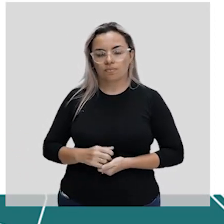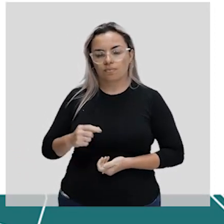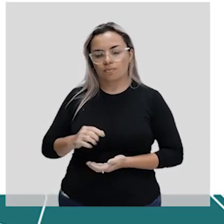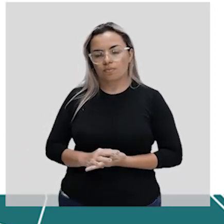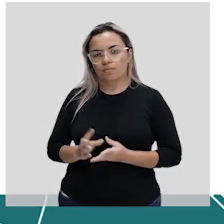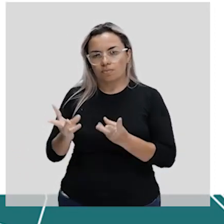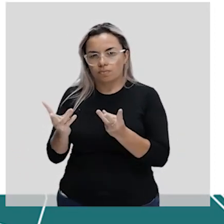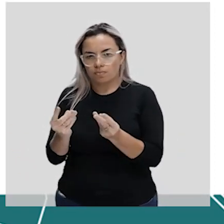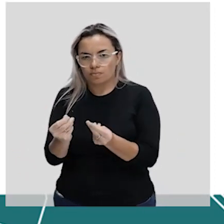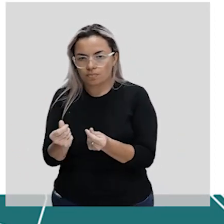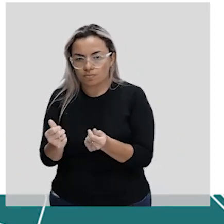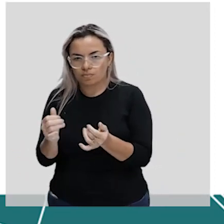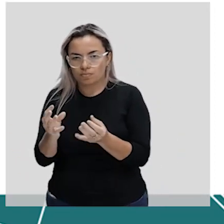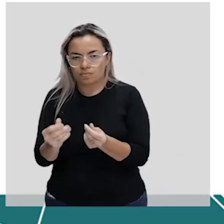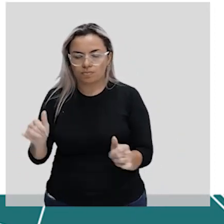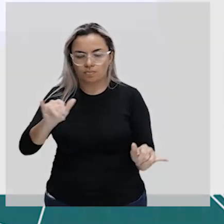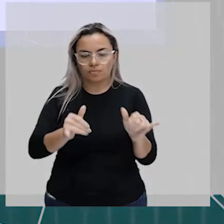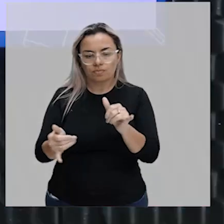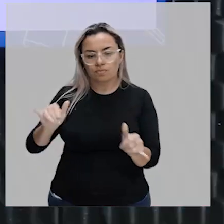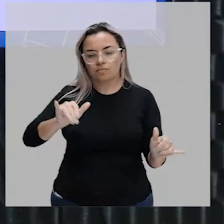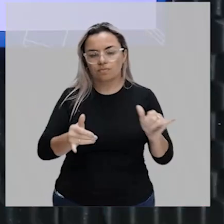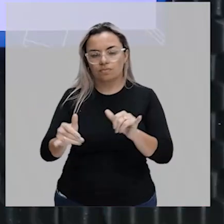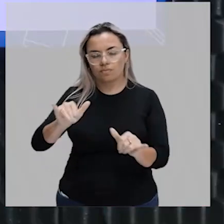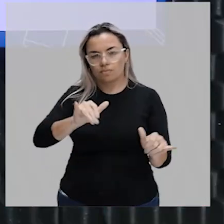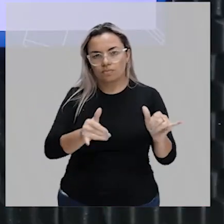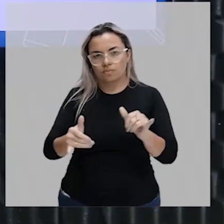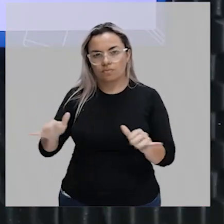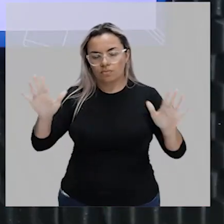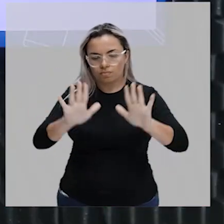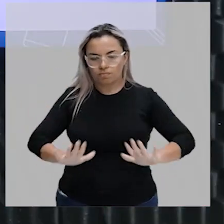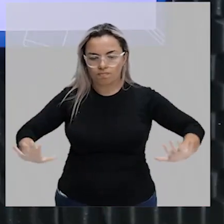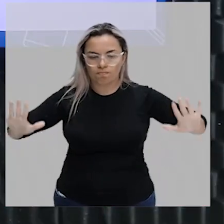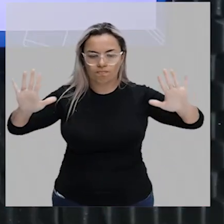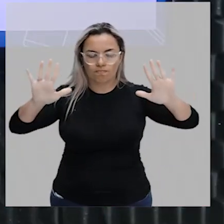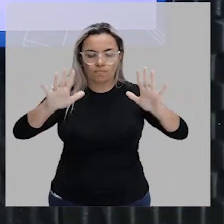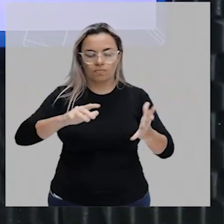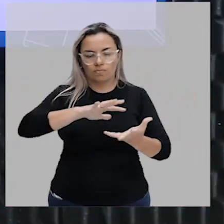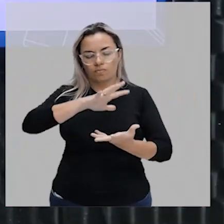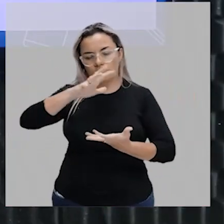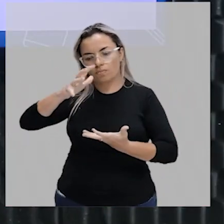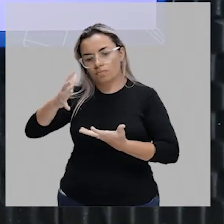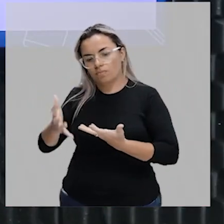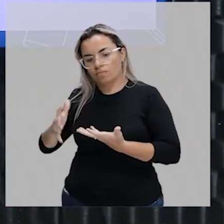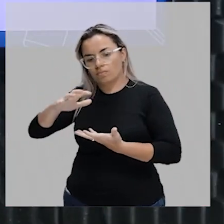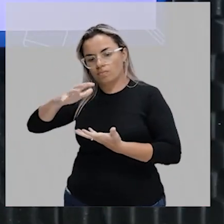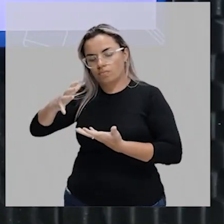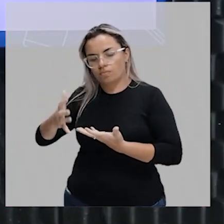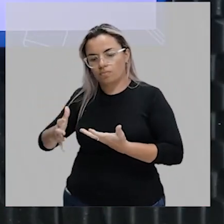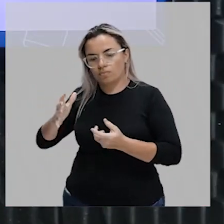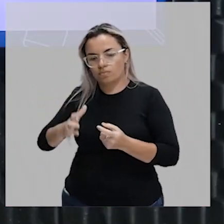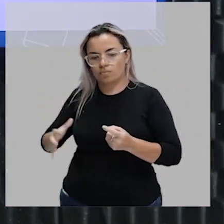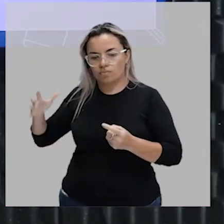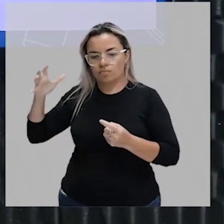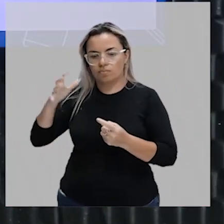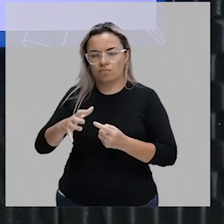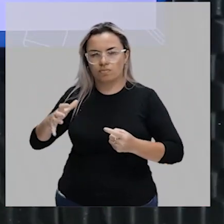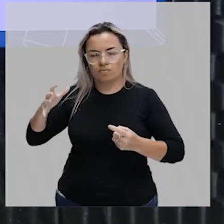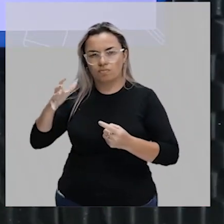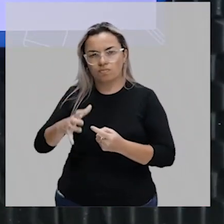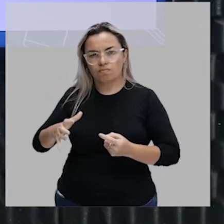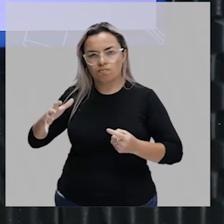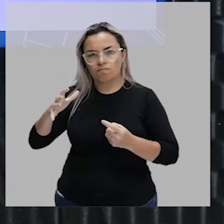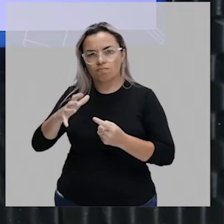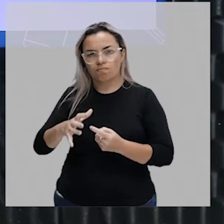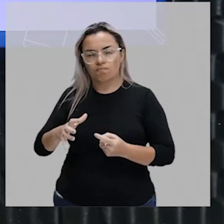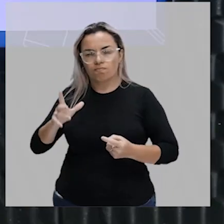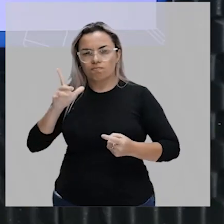esses componentes químicos, né, da atmosfera estavam submetidos a longas tempestades com